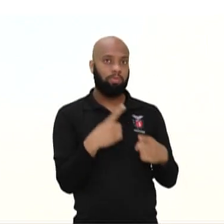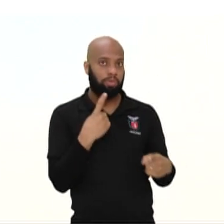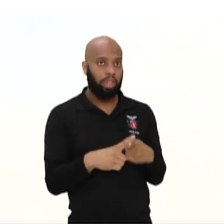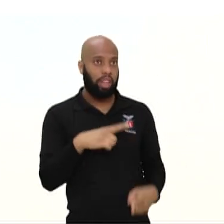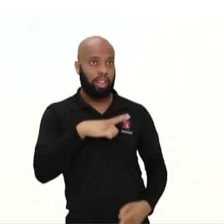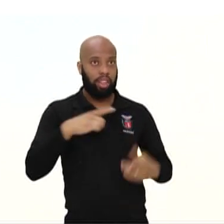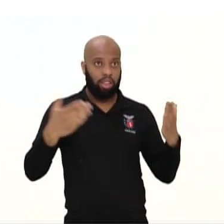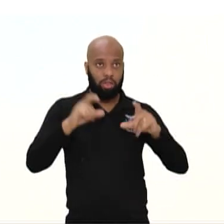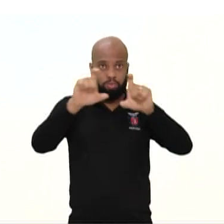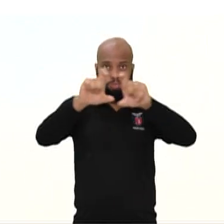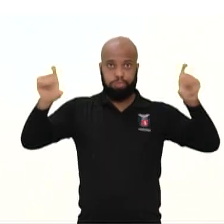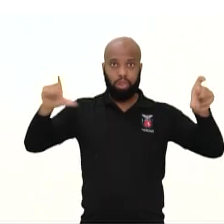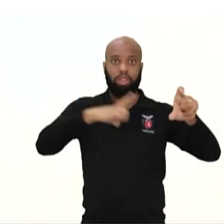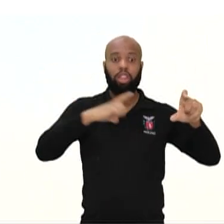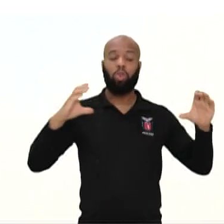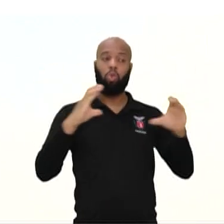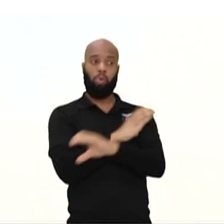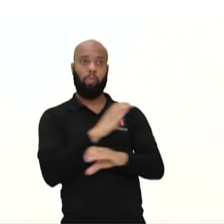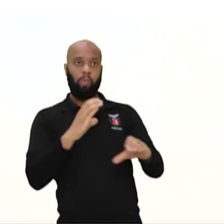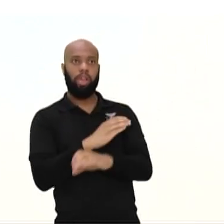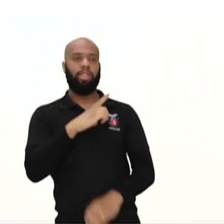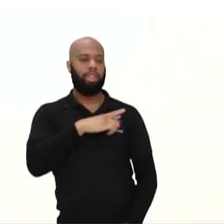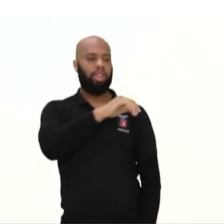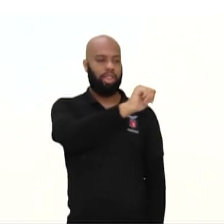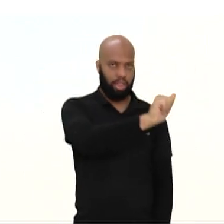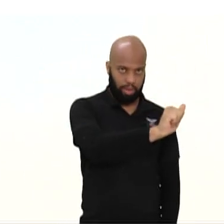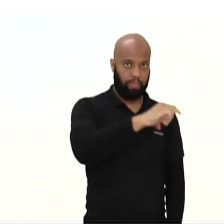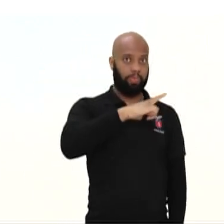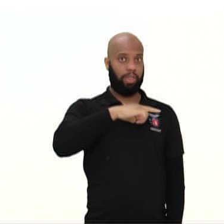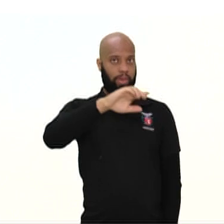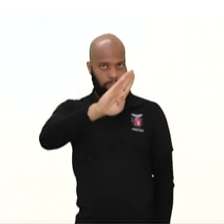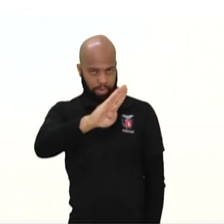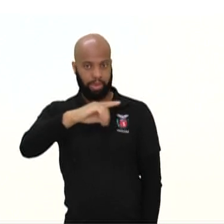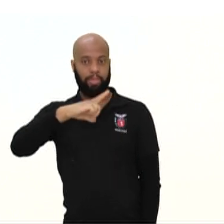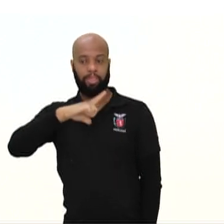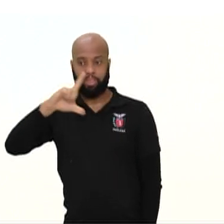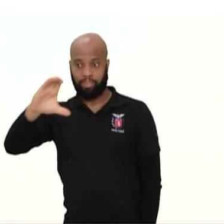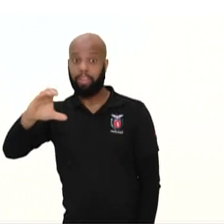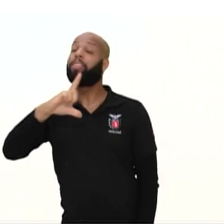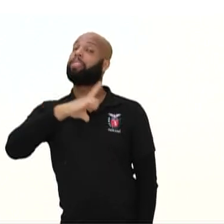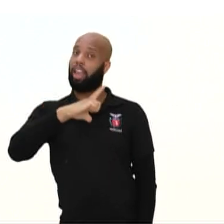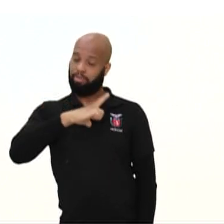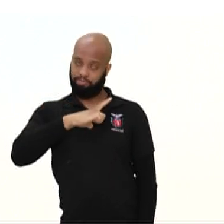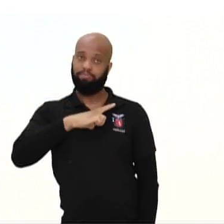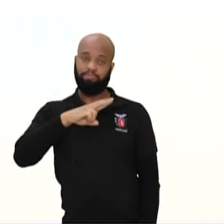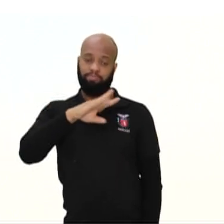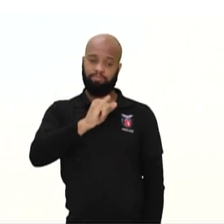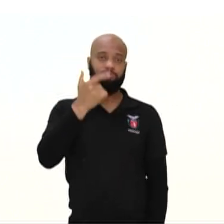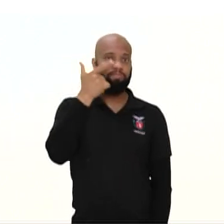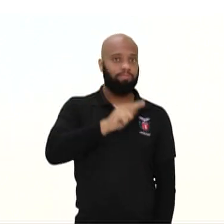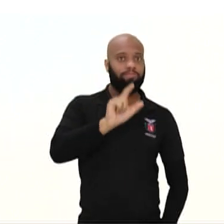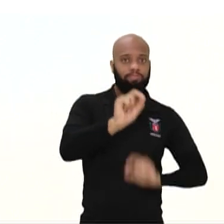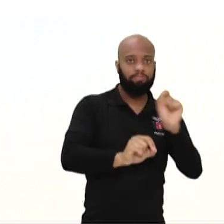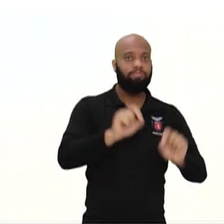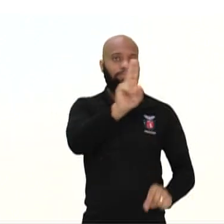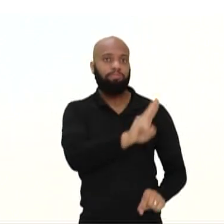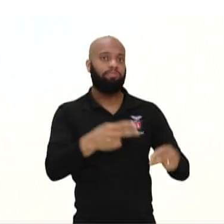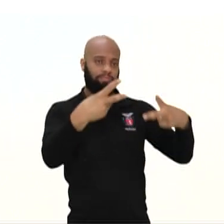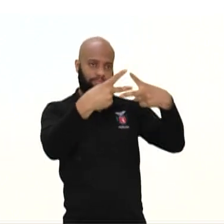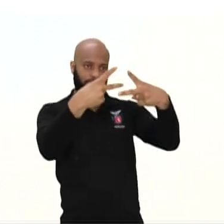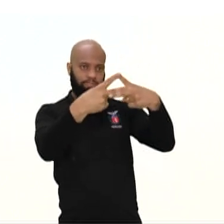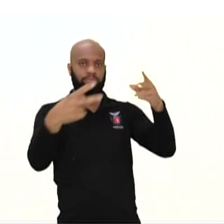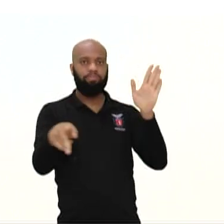equação do exercício é uma equação completa. Tem o valor de A, tem o valor de B e tem o valor de C, que são